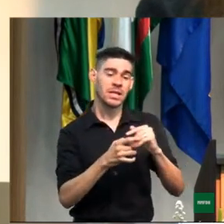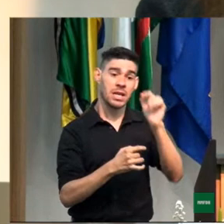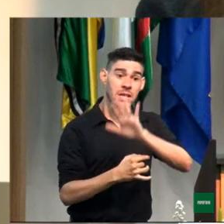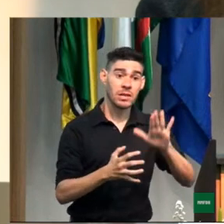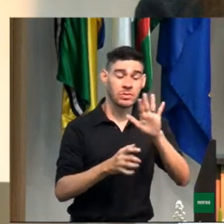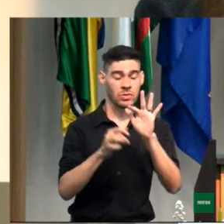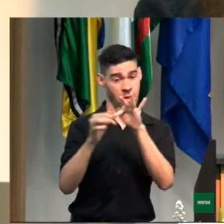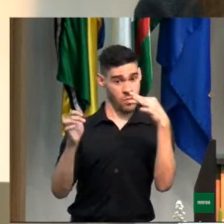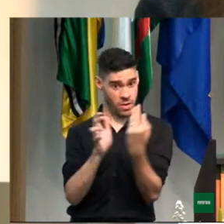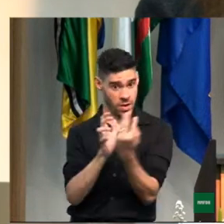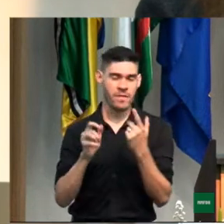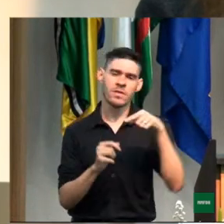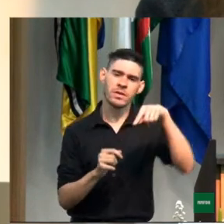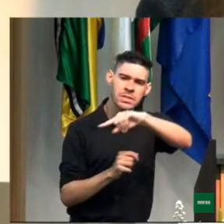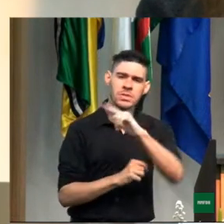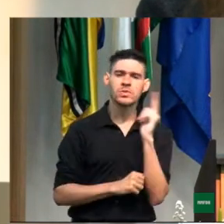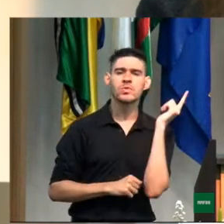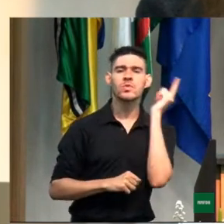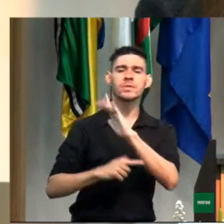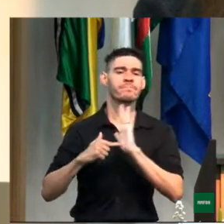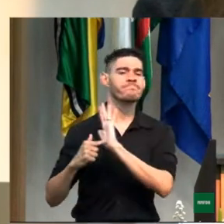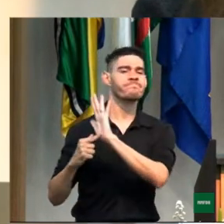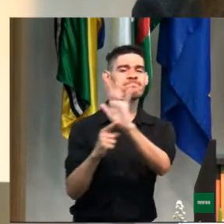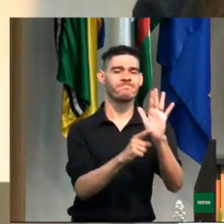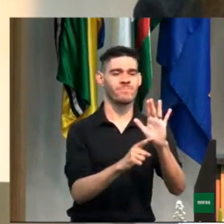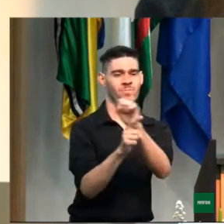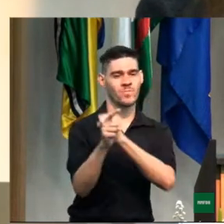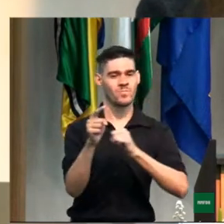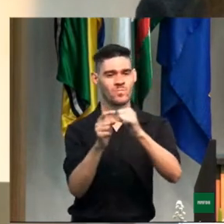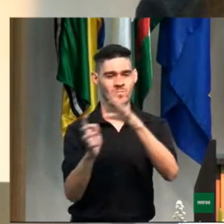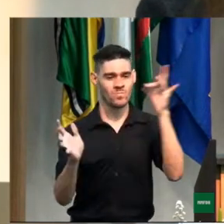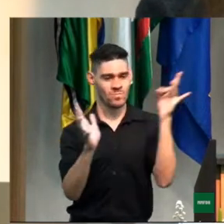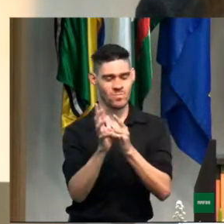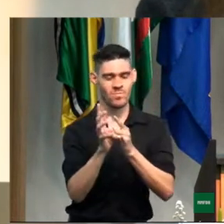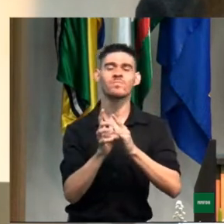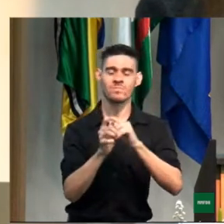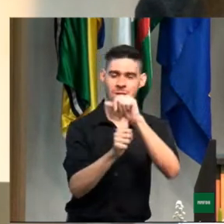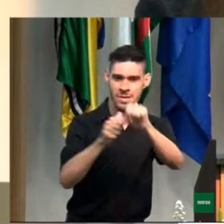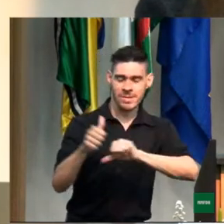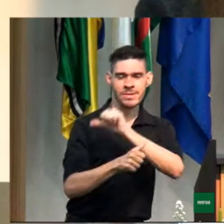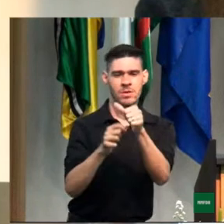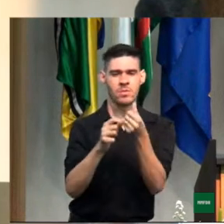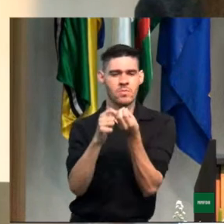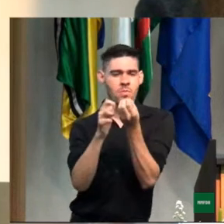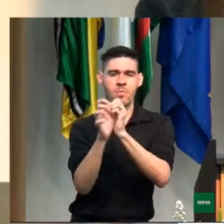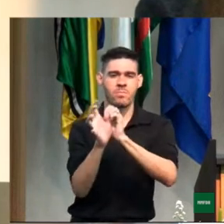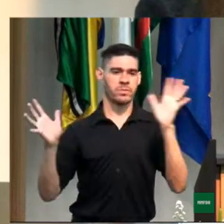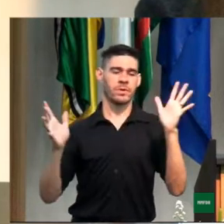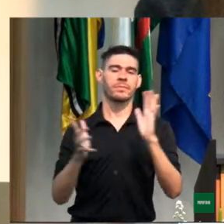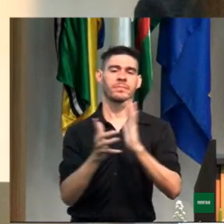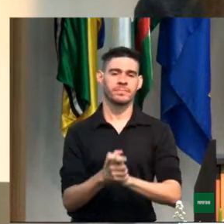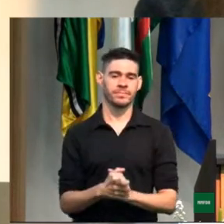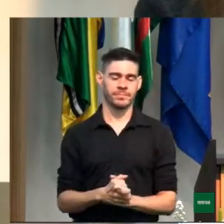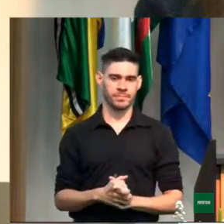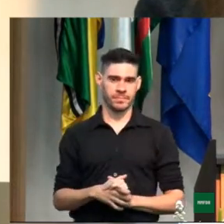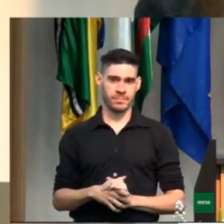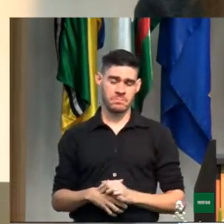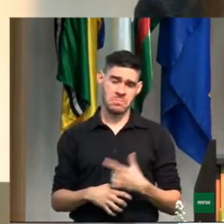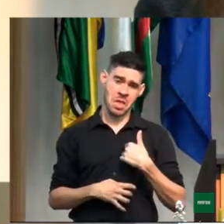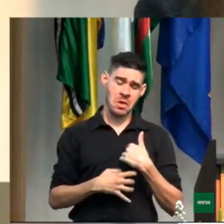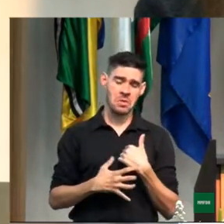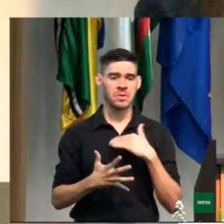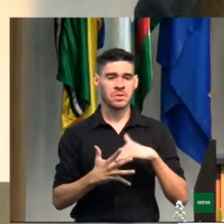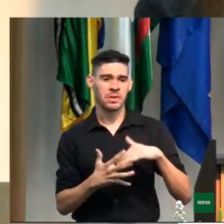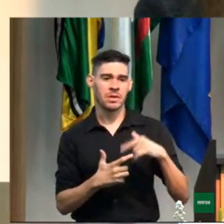conseguindo mostrar isso para a sociedade, materializar isso de forma muito clara. E eu, como secretária executiva do Ministério,